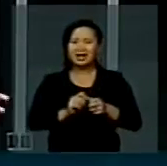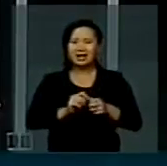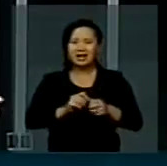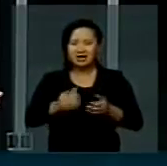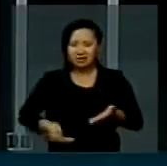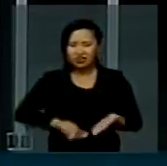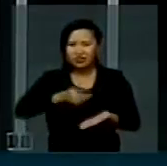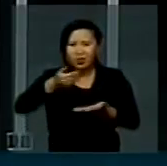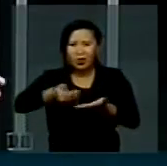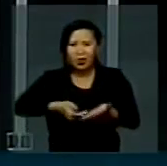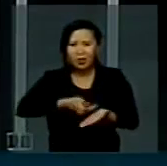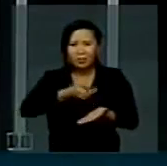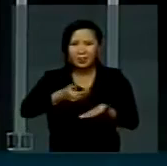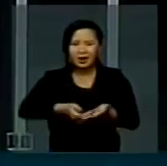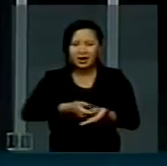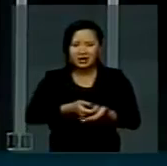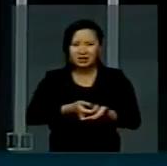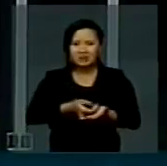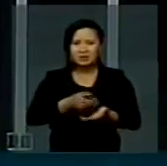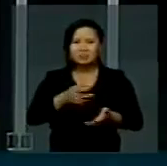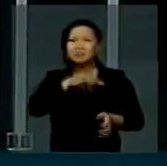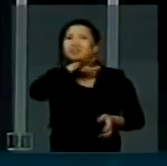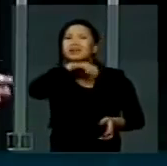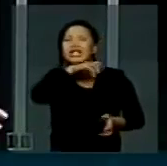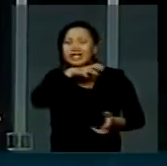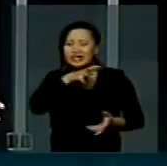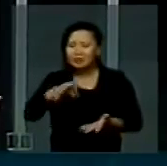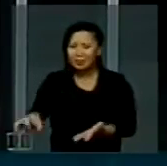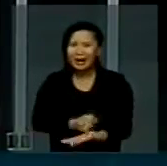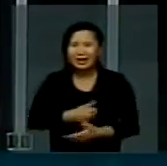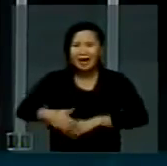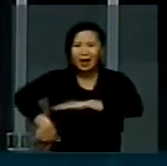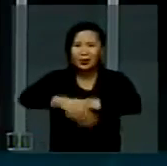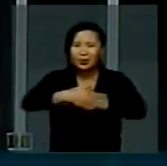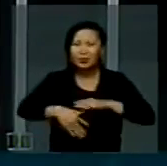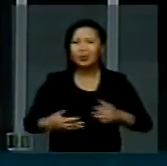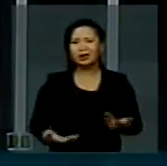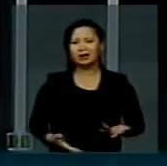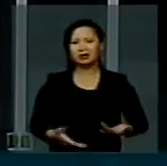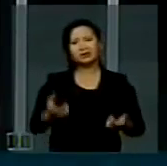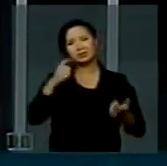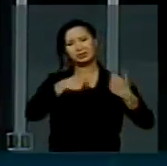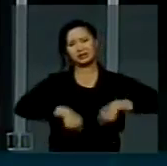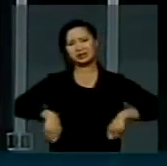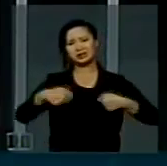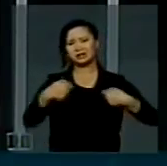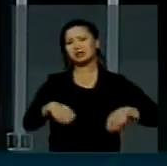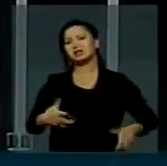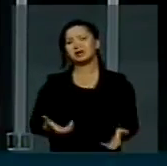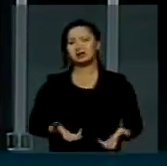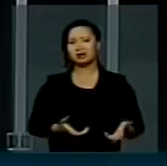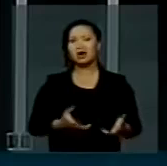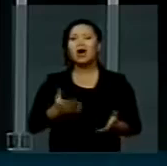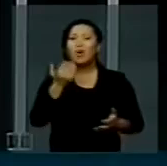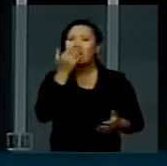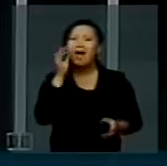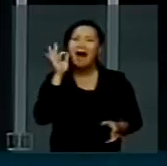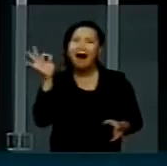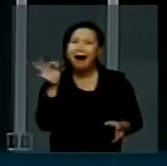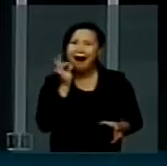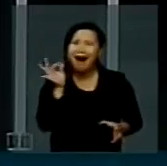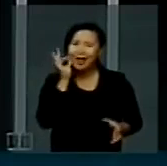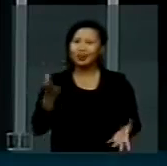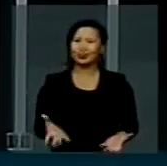comer calango, de comer rato, graças a Deus, foi banida da história da miserabilidade brasileira. E, com